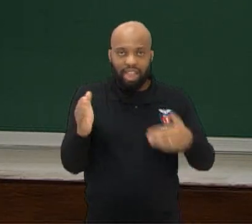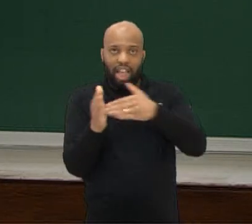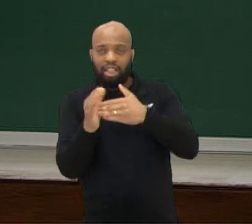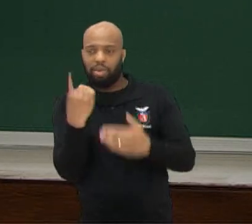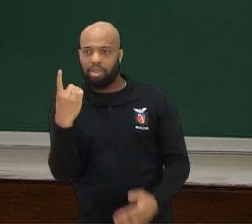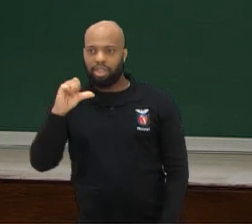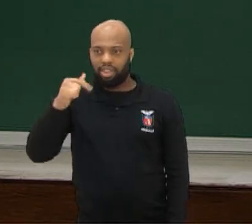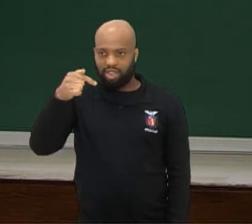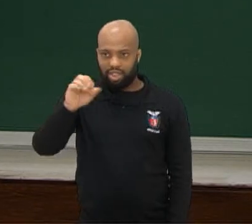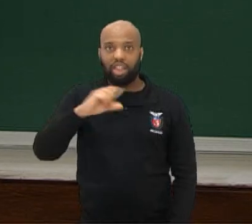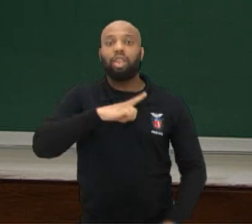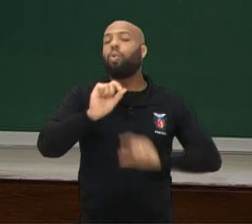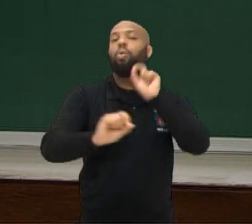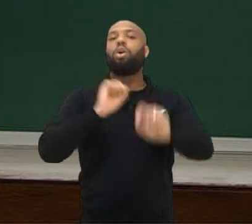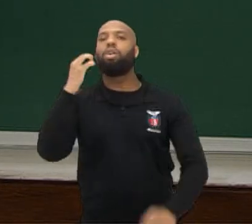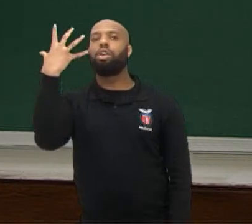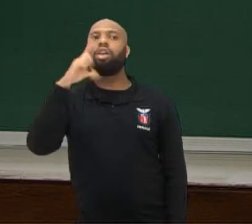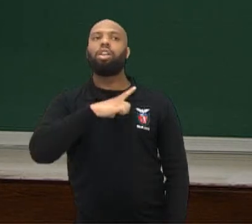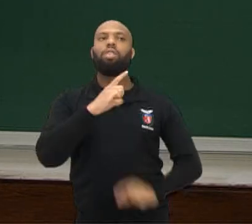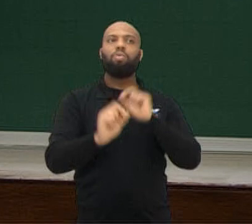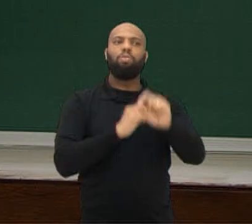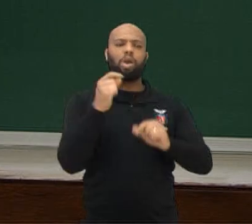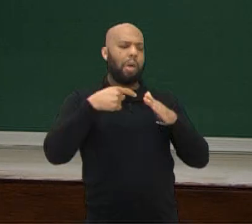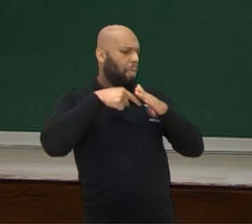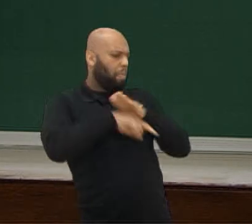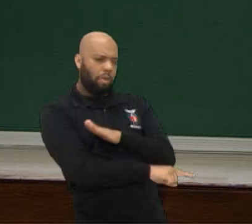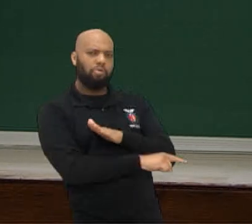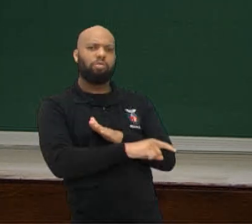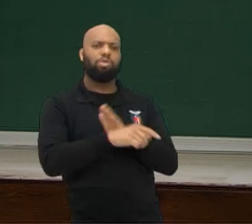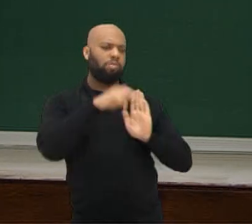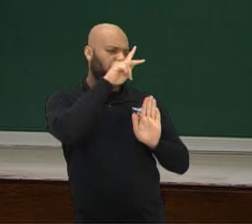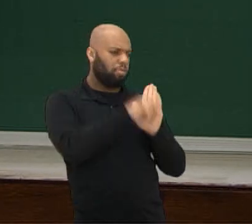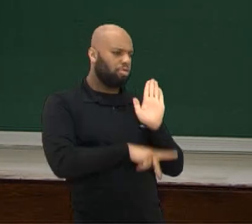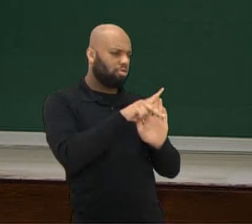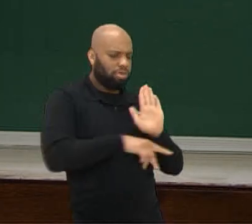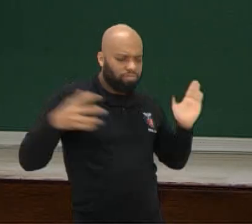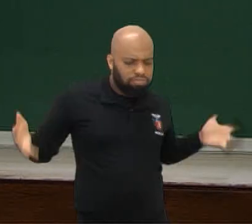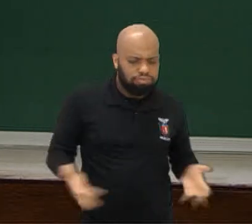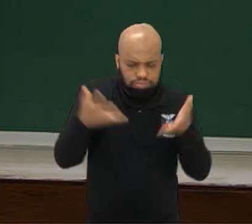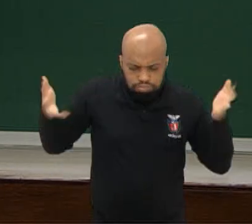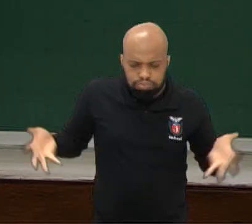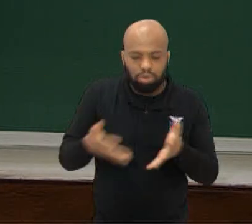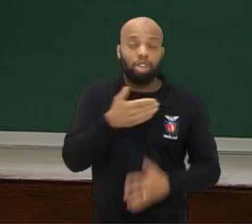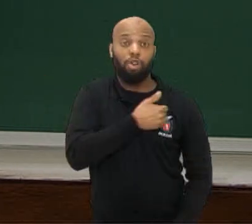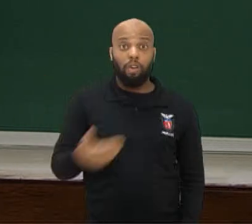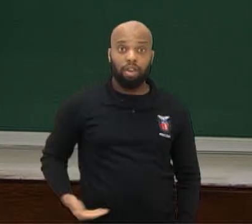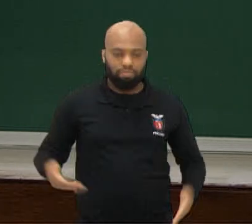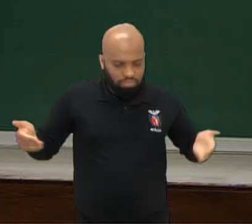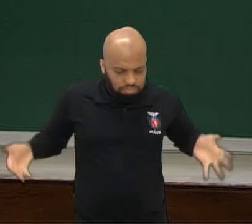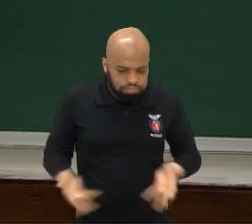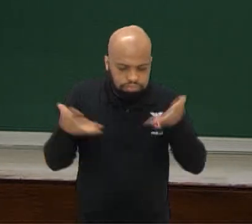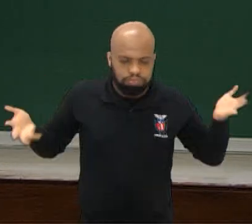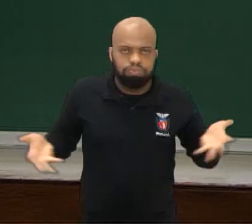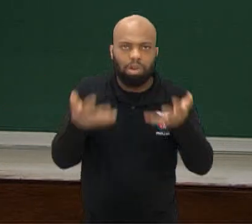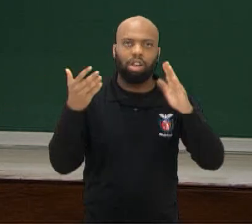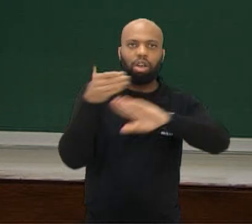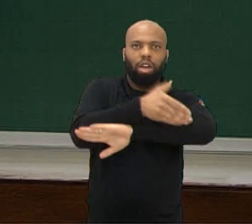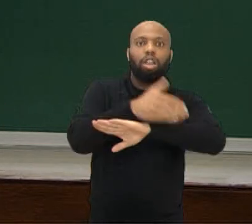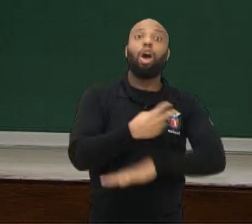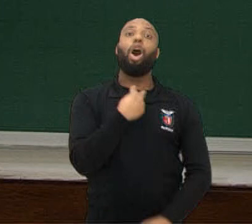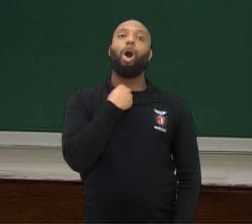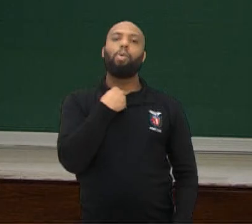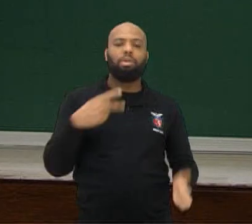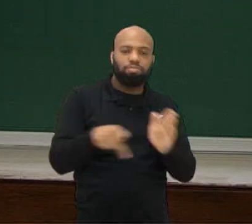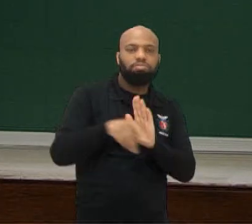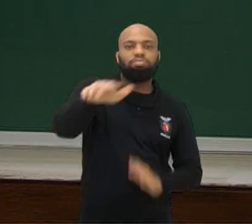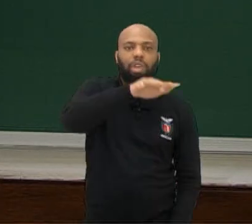70, nós vamos ter a intensificação dos projetos e dos incentivos do governo para ocupar essas áreas, e